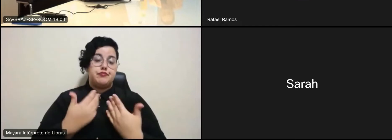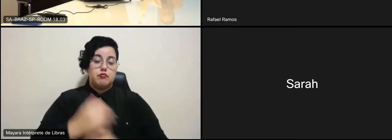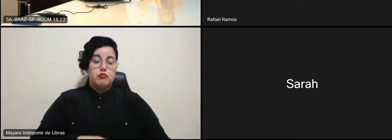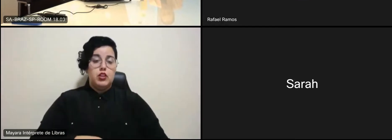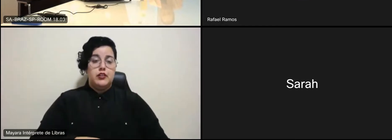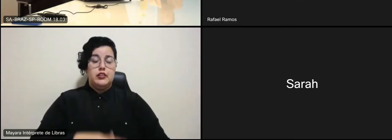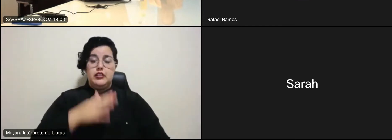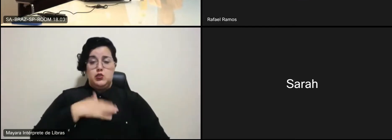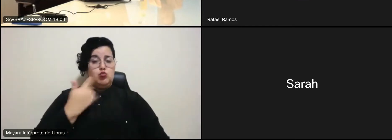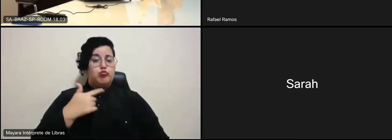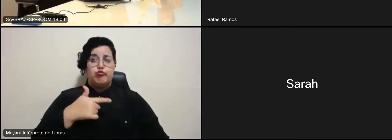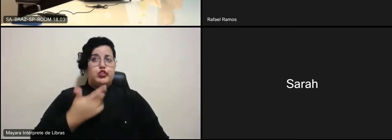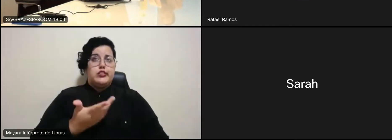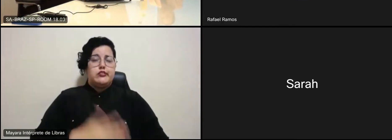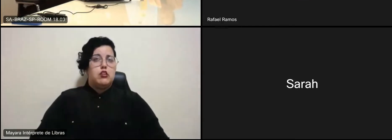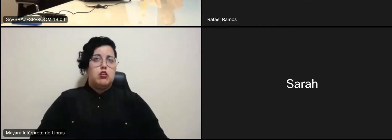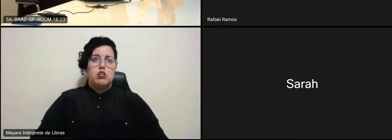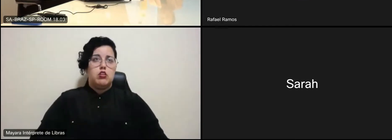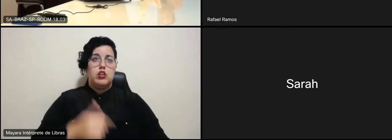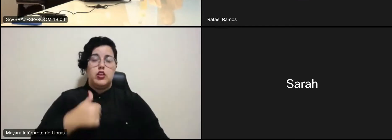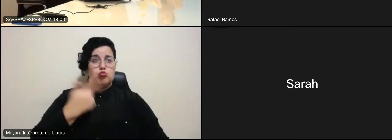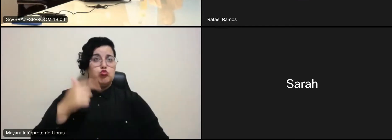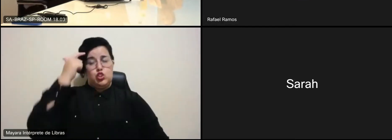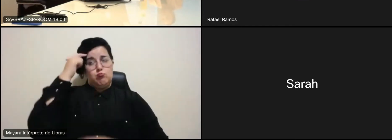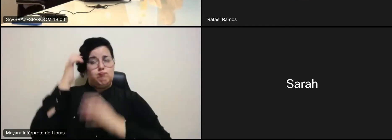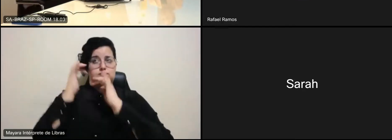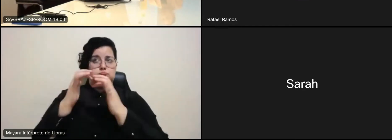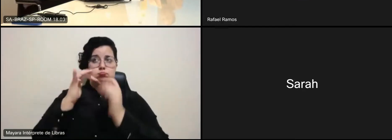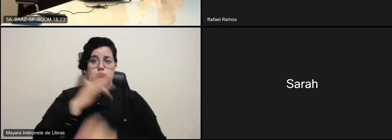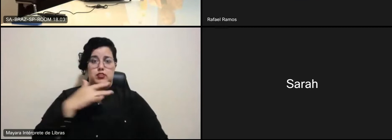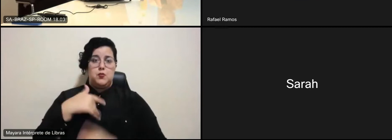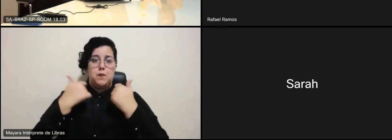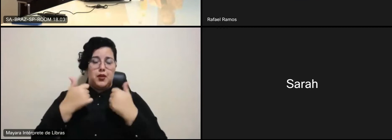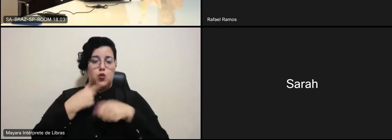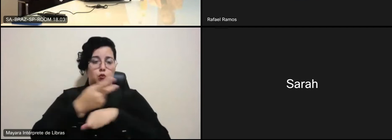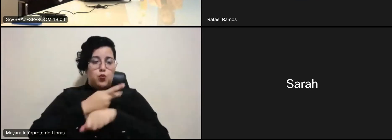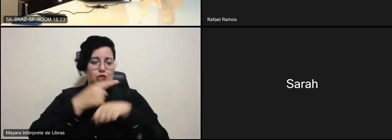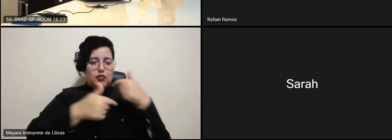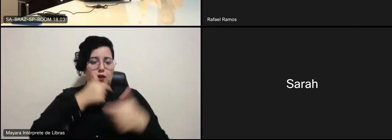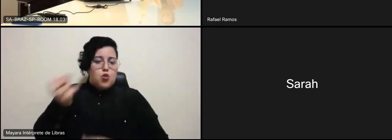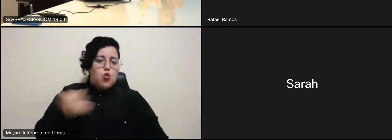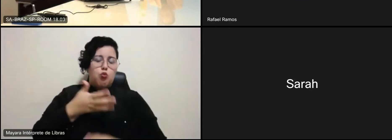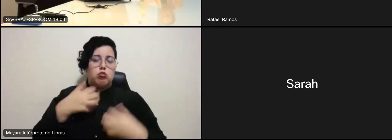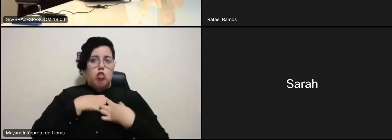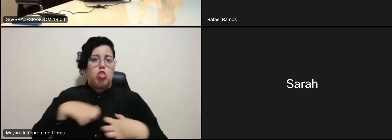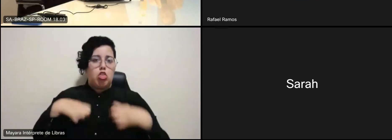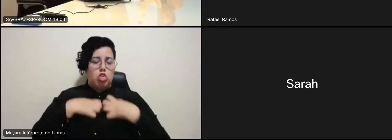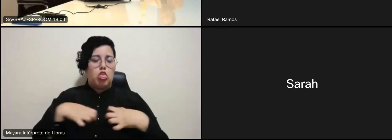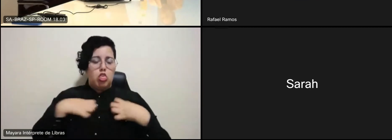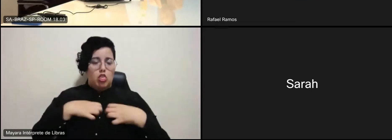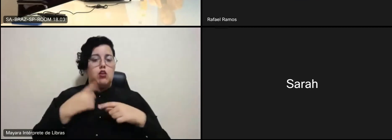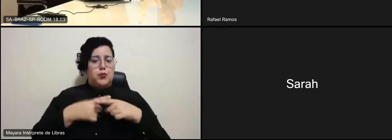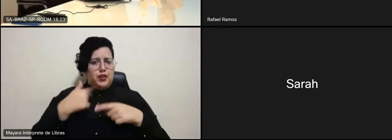tinha estrutura, não tinha sanidade mental para procurar um outro emprego, porque para mim, se aquilo aconteceu numa empresa que teoricamente